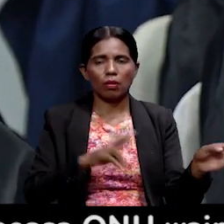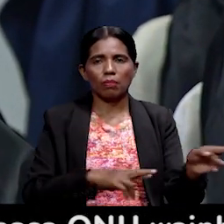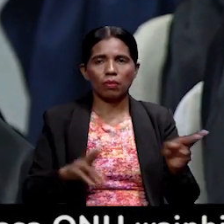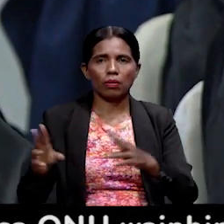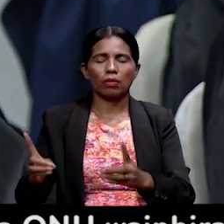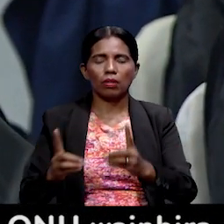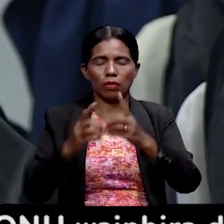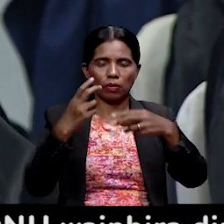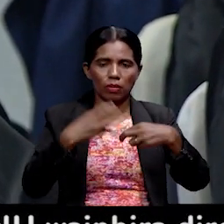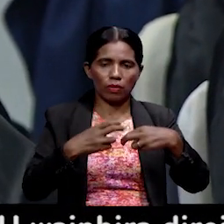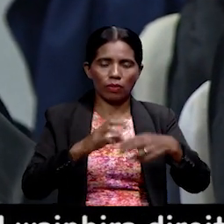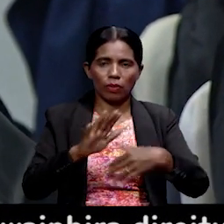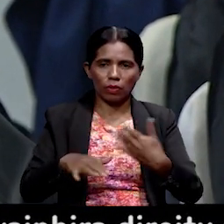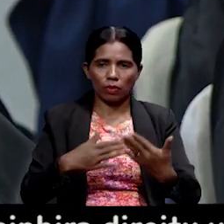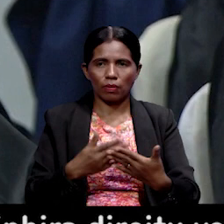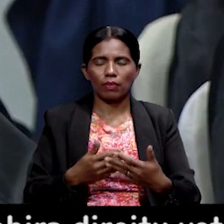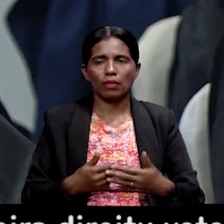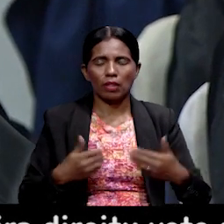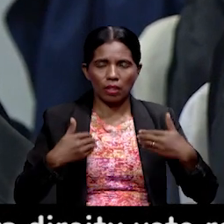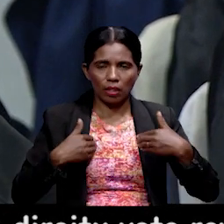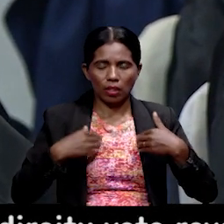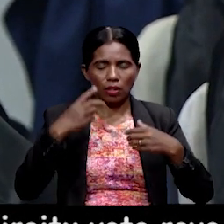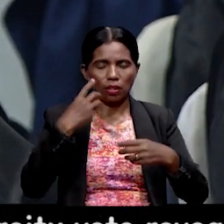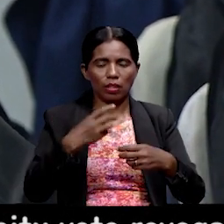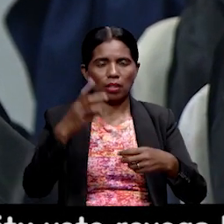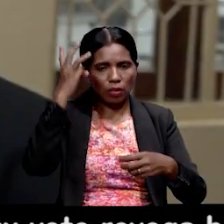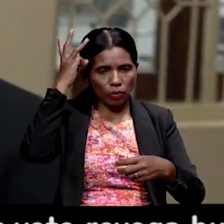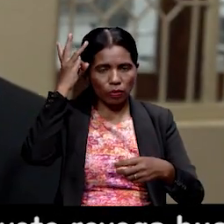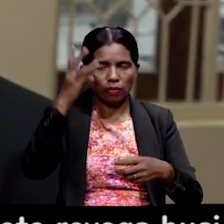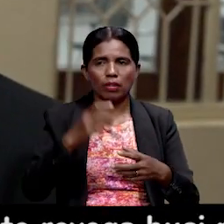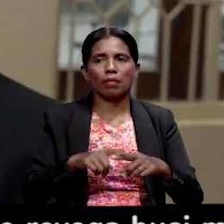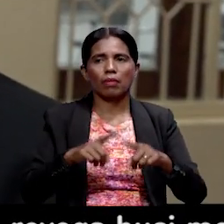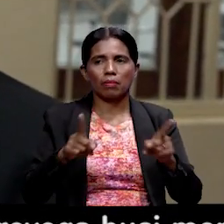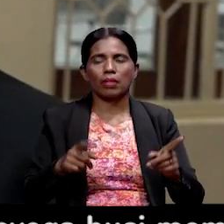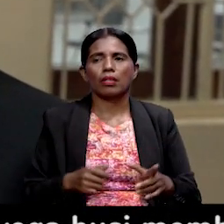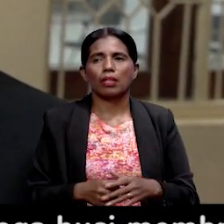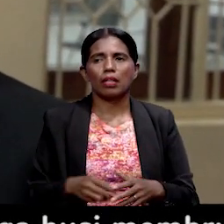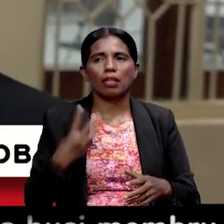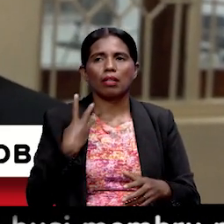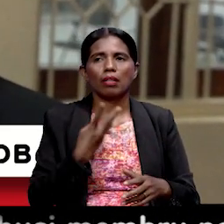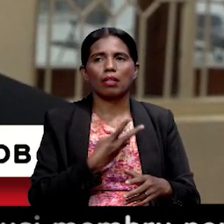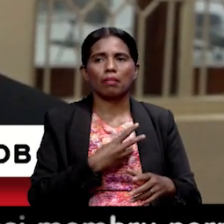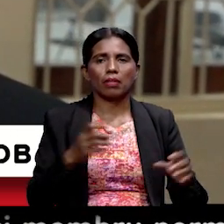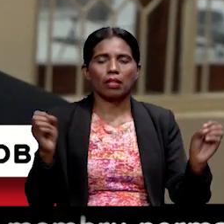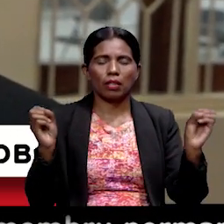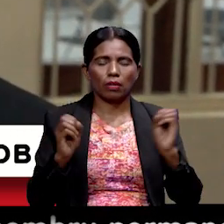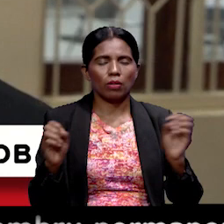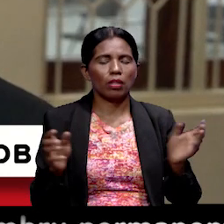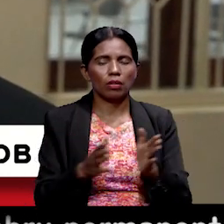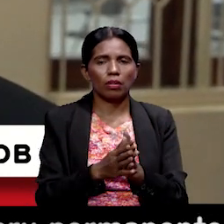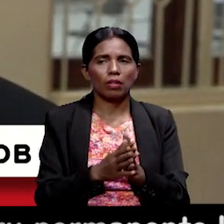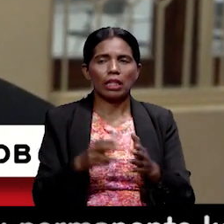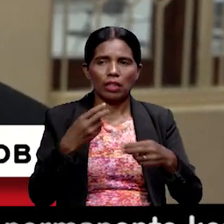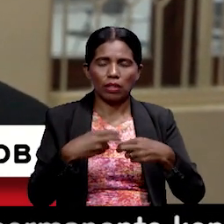rassoro desafio soto. Sem dúvida, ainda nesse desafio damos. Mas bem, a mim, lá os pessimista.